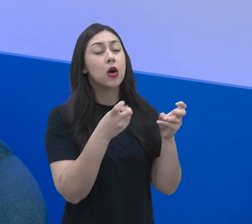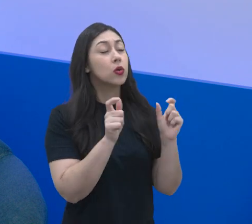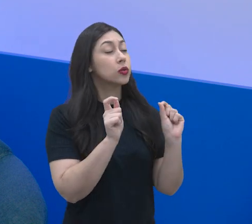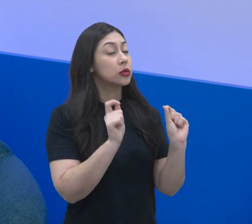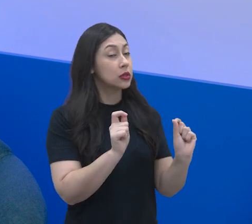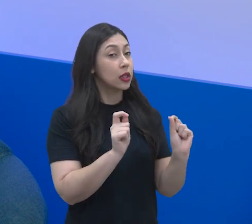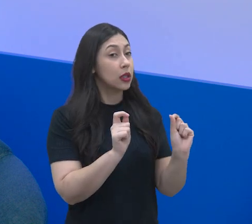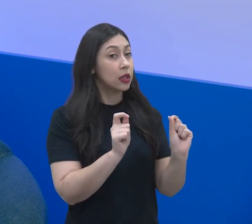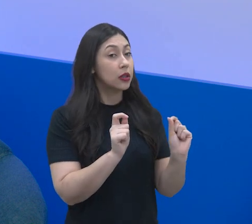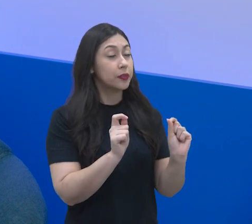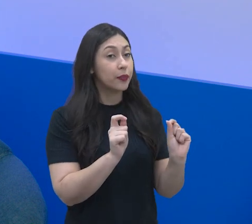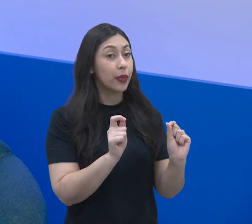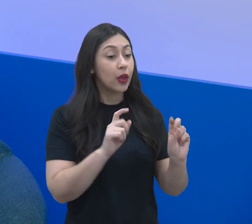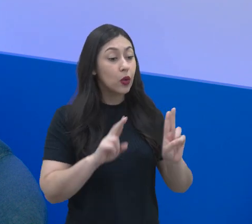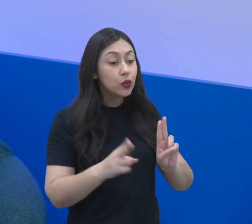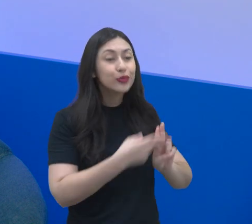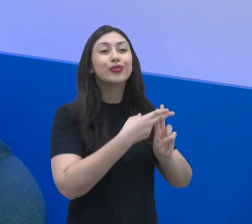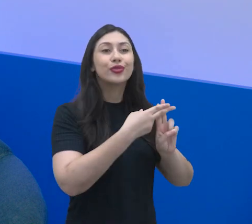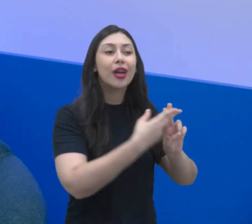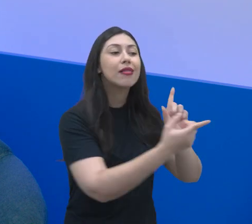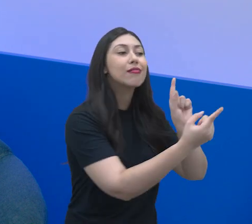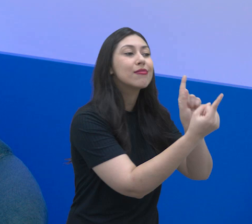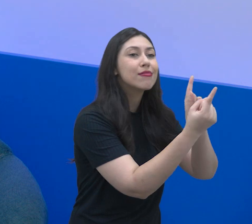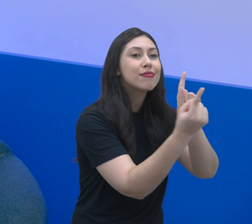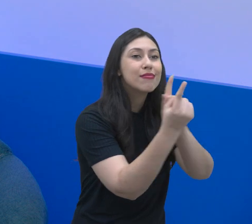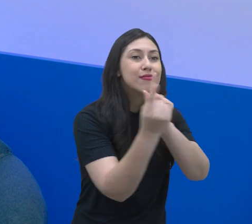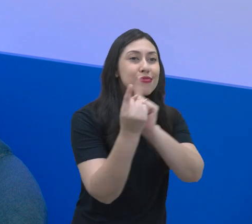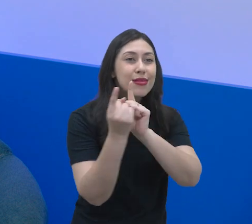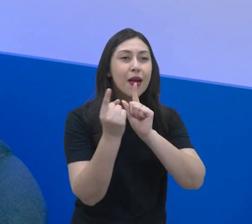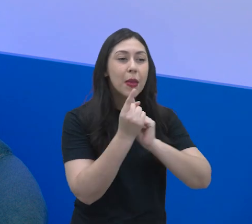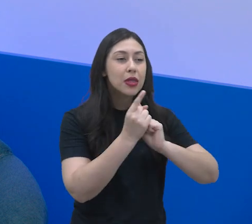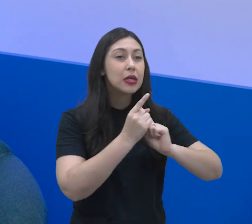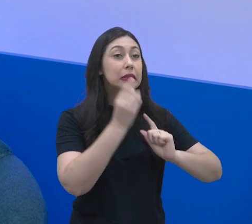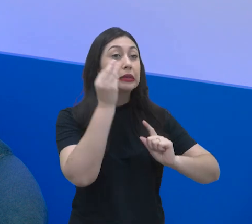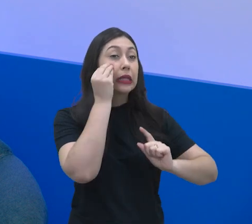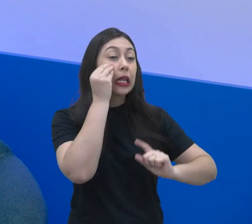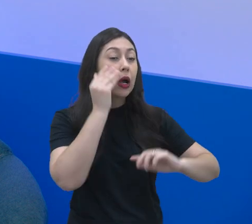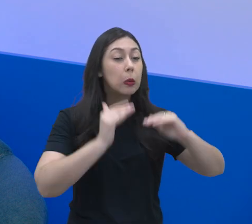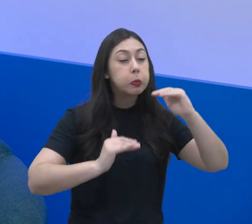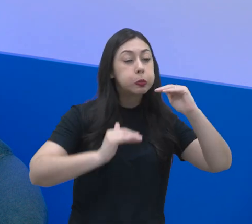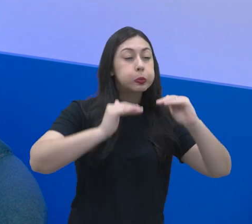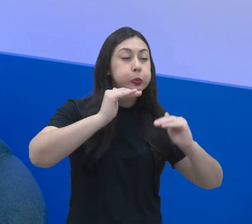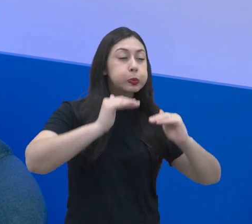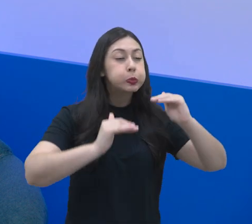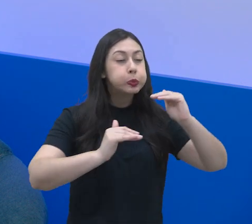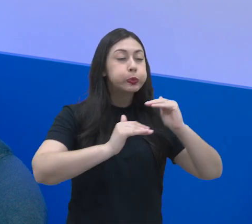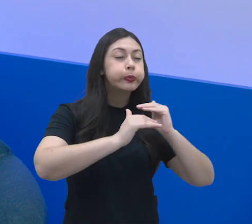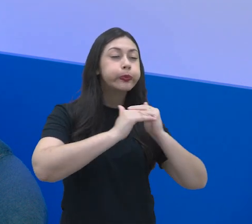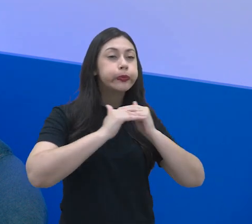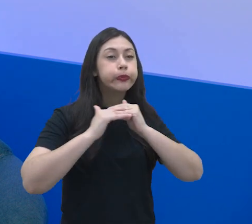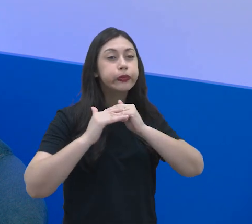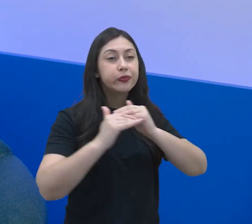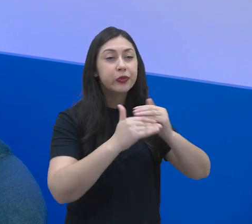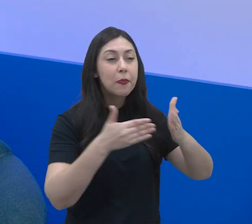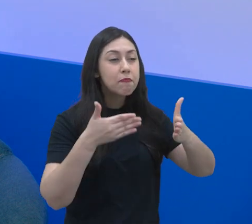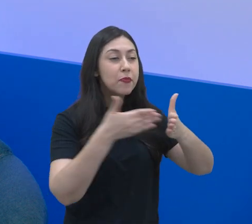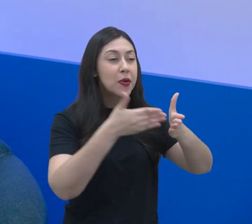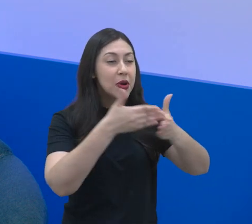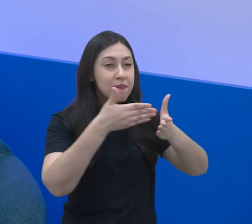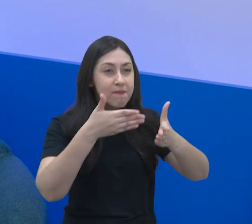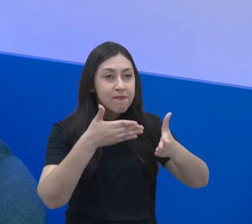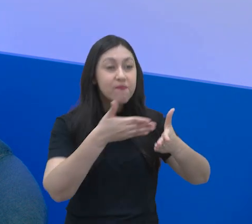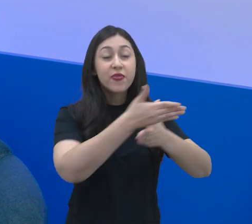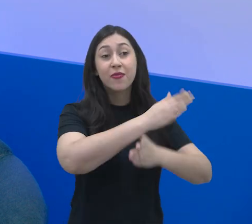eu já tive do SUS é realmente que ele traz esse atendimento tentando ser igualitário, né, e tentando transpor algumas